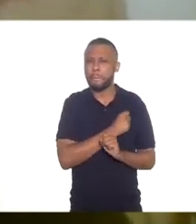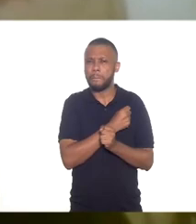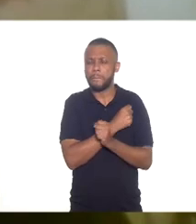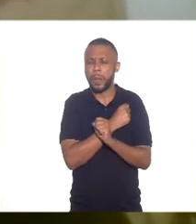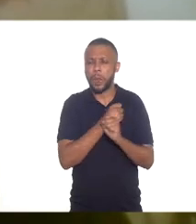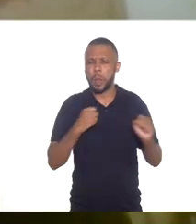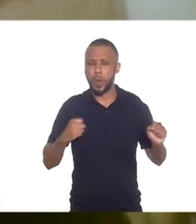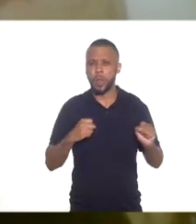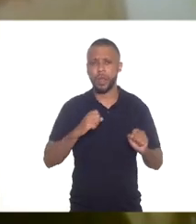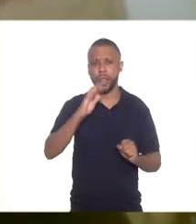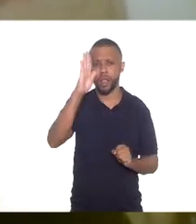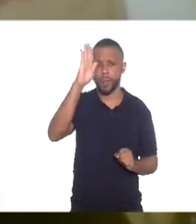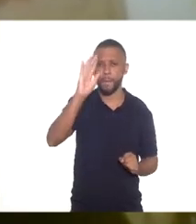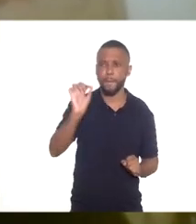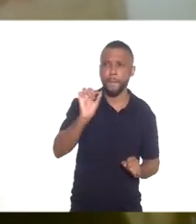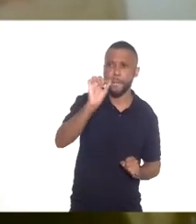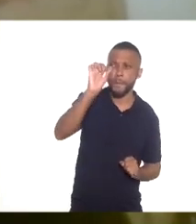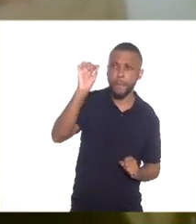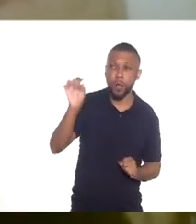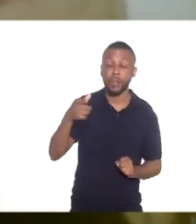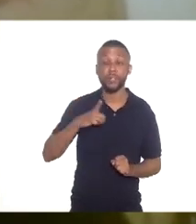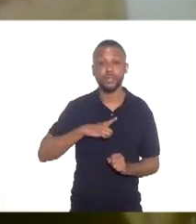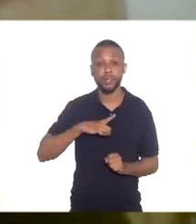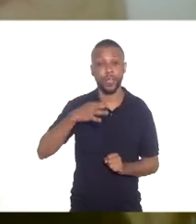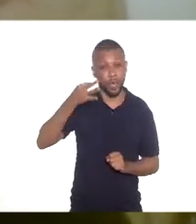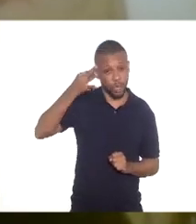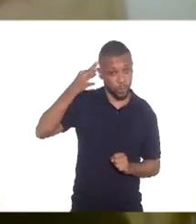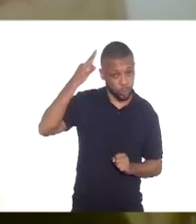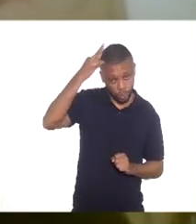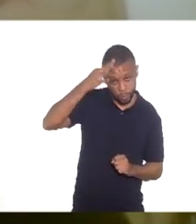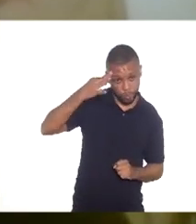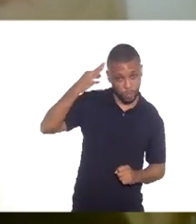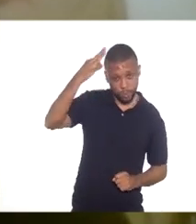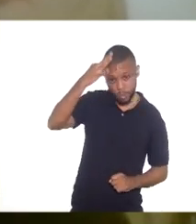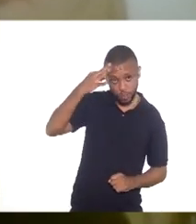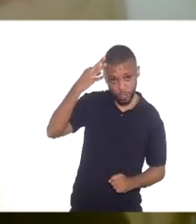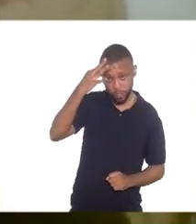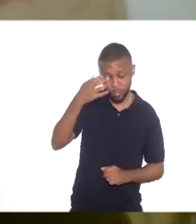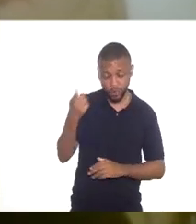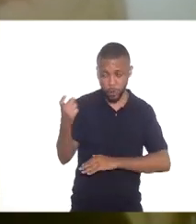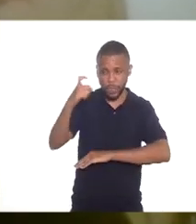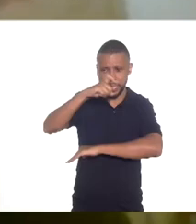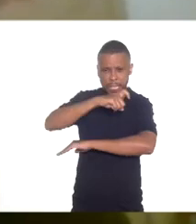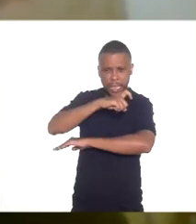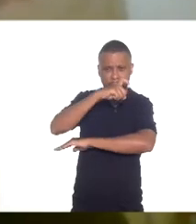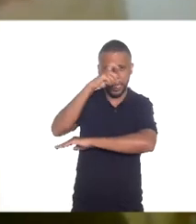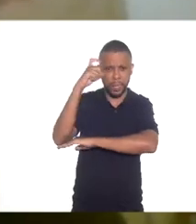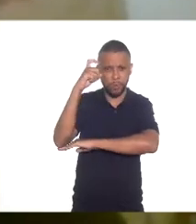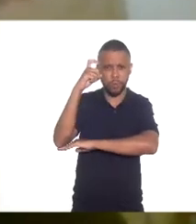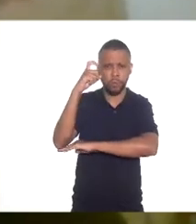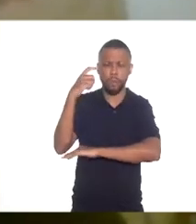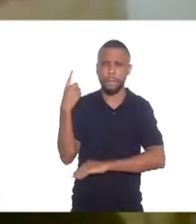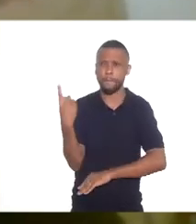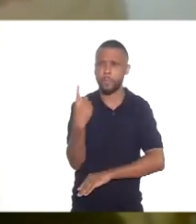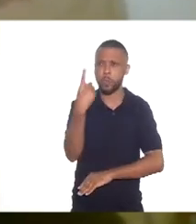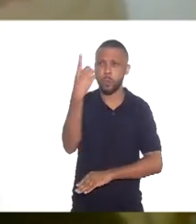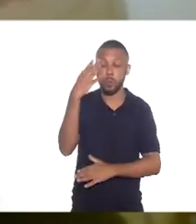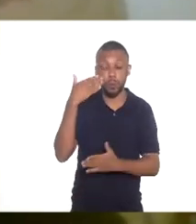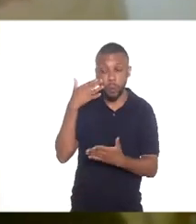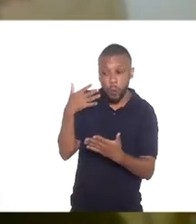maior deles era o Jurong do Espírito Santo, cujo guindaste chegou já nos últimos